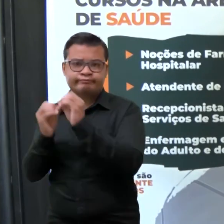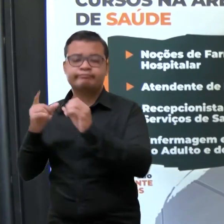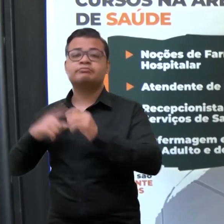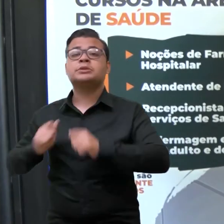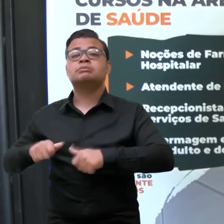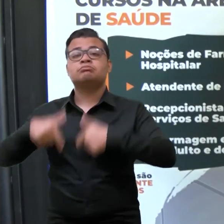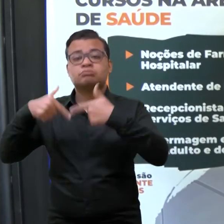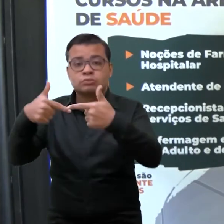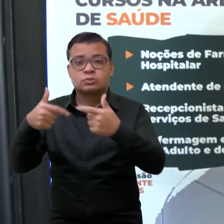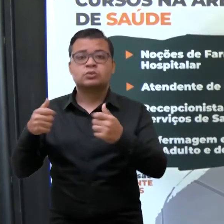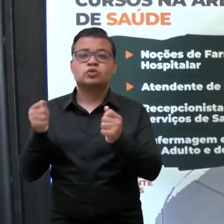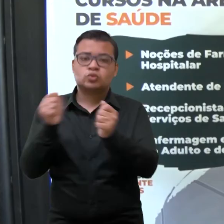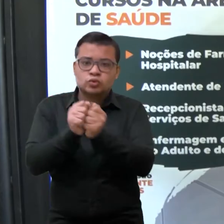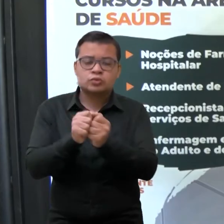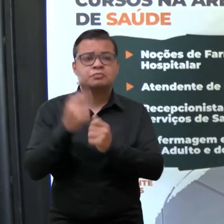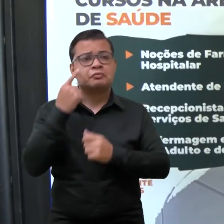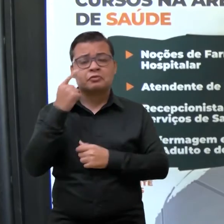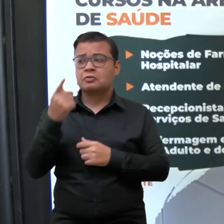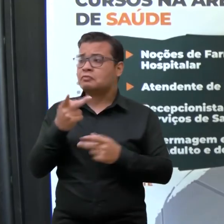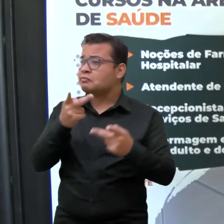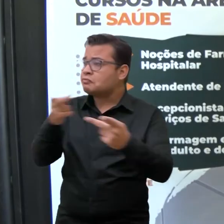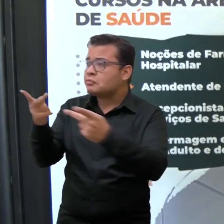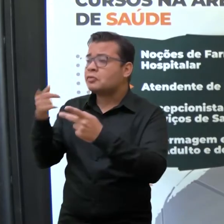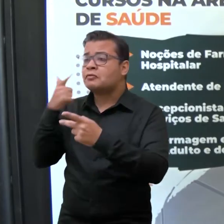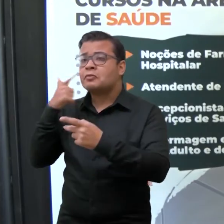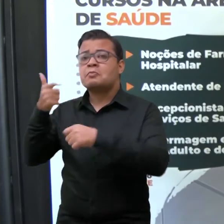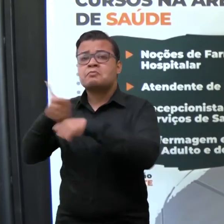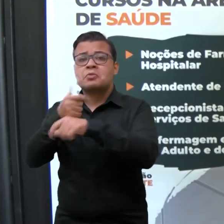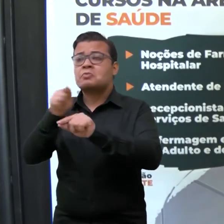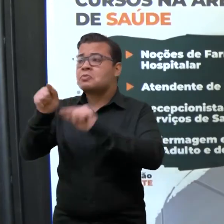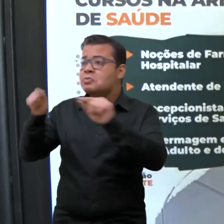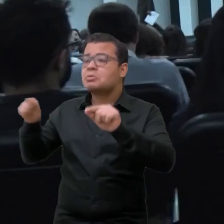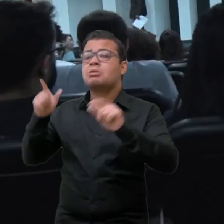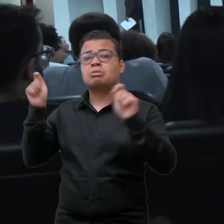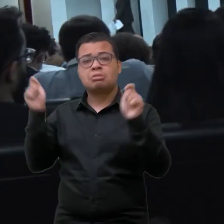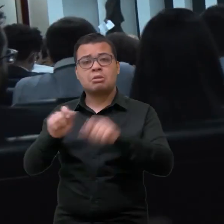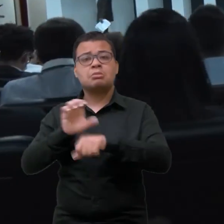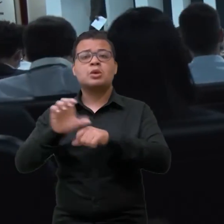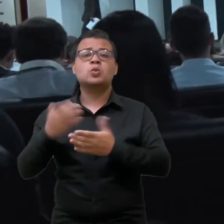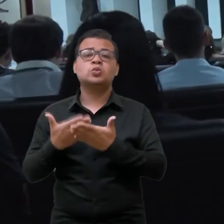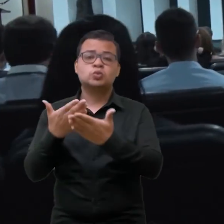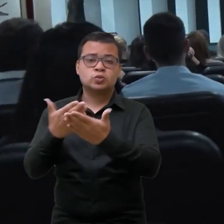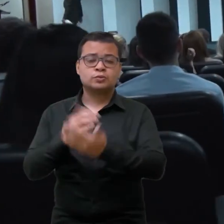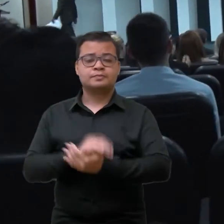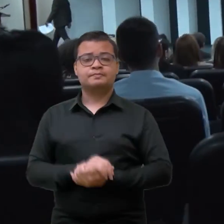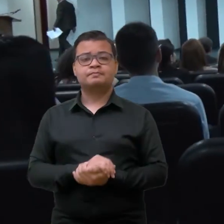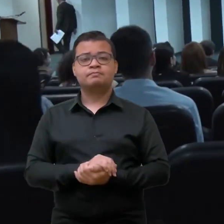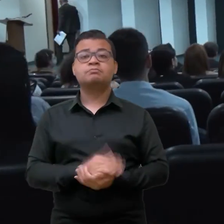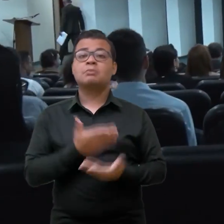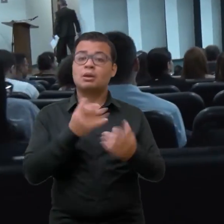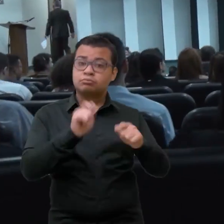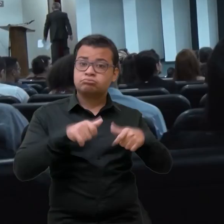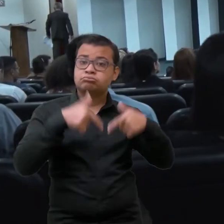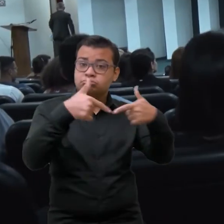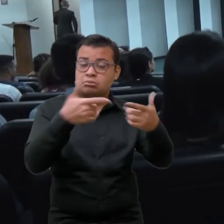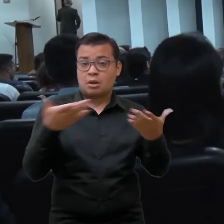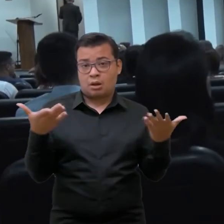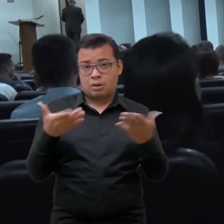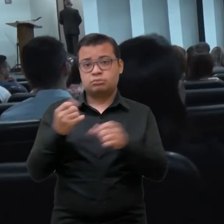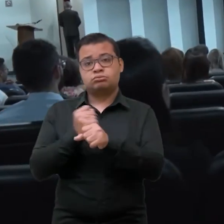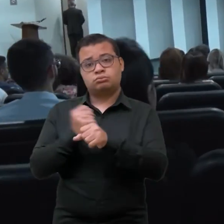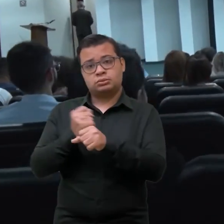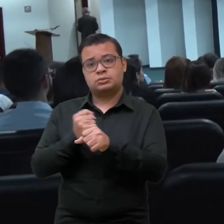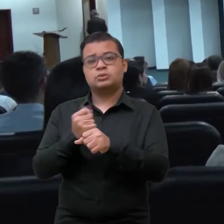curso gratuito de várias. Você vai poder dar uma volta aqui e ver várias profissões que você consegue se qualificar. A ação deve acontecer no decorrer desse